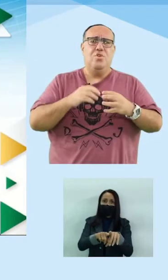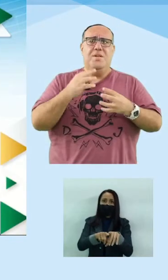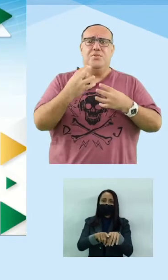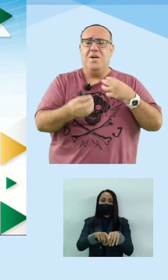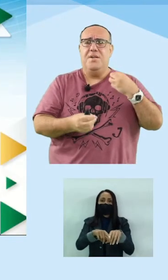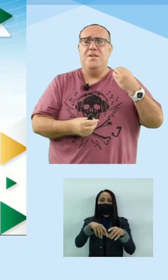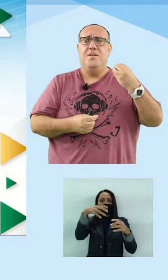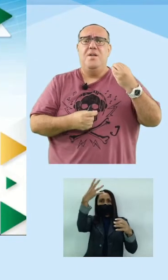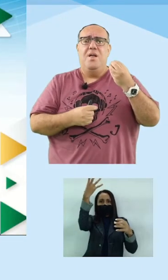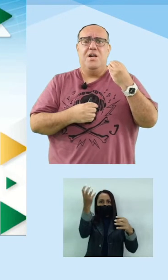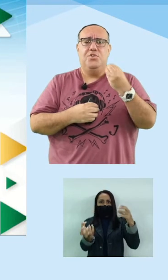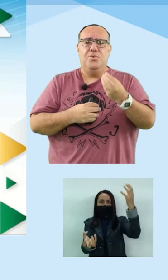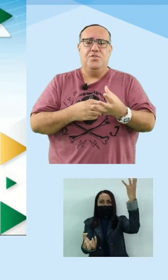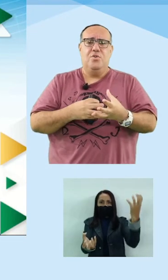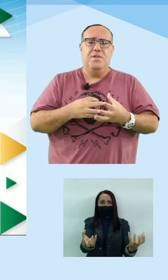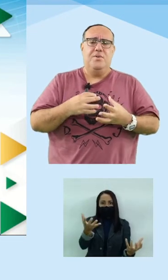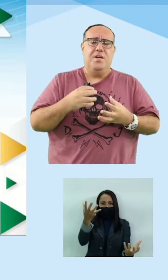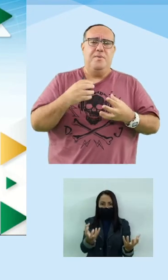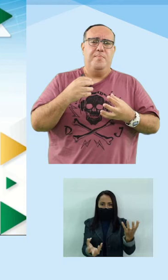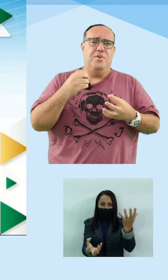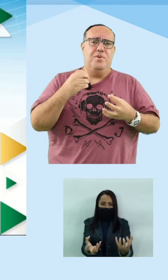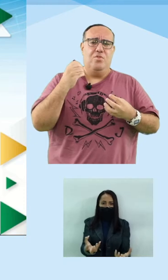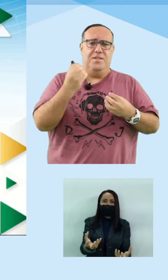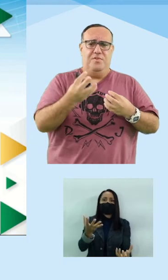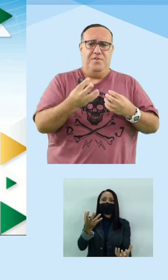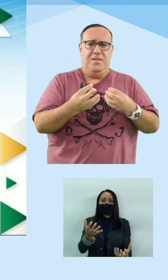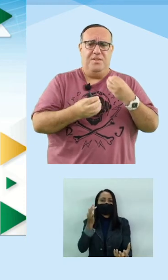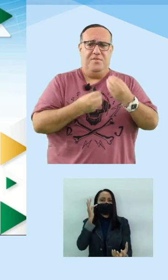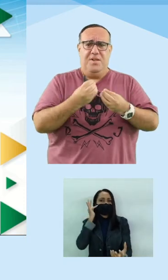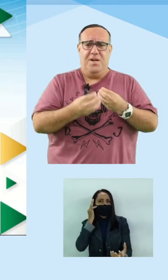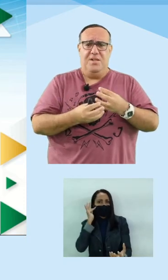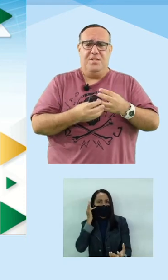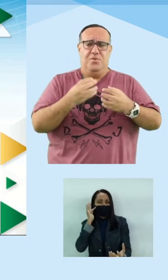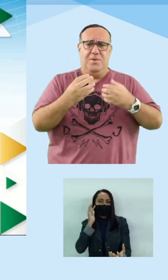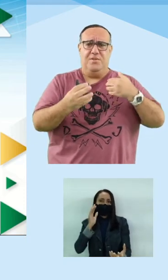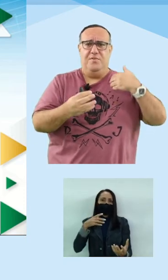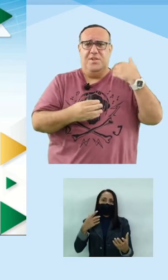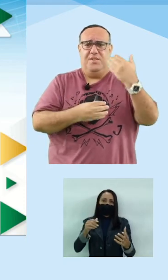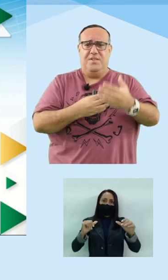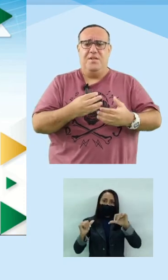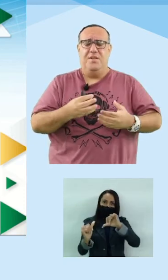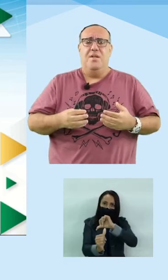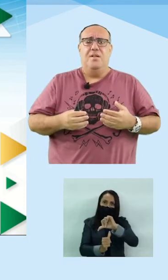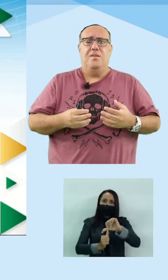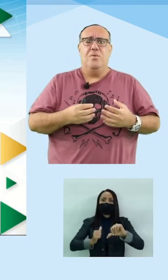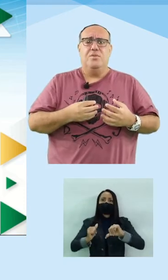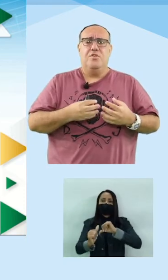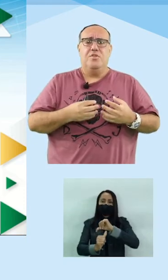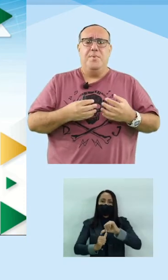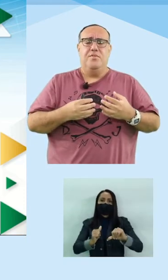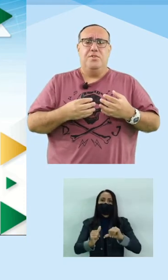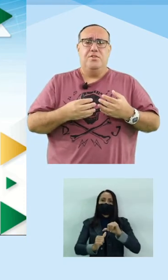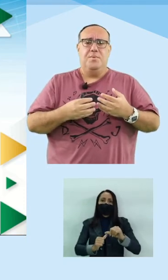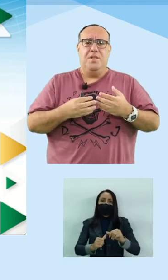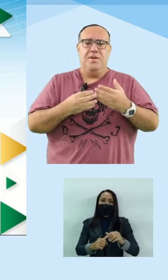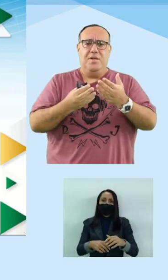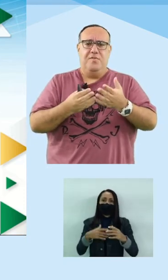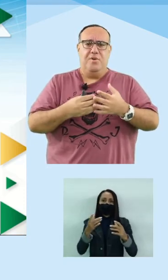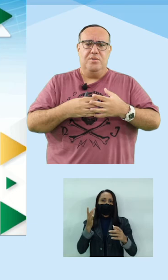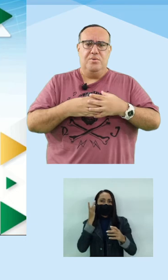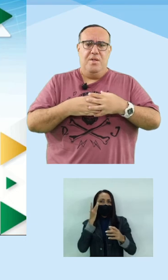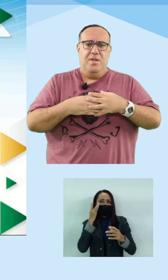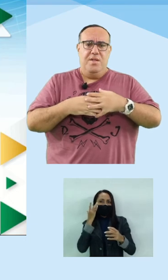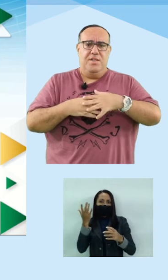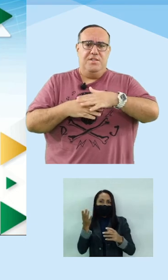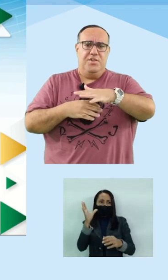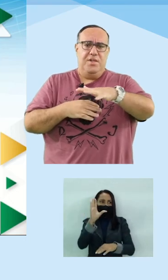maduros, começam a cair, as folhas começam a cair porque já começam a ficar danificadas, começam a envelhecer. Então, consequentemente, se vocês observarem na